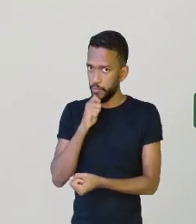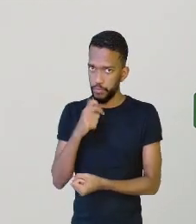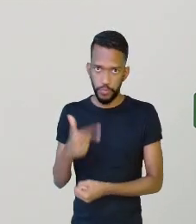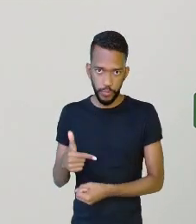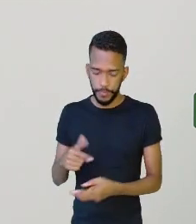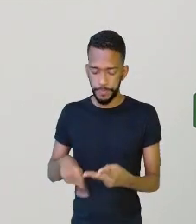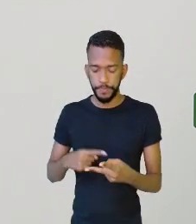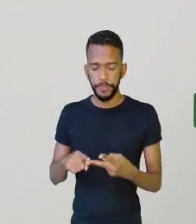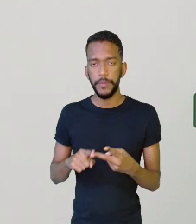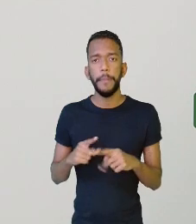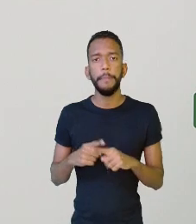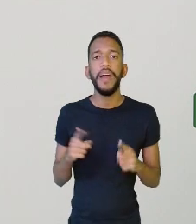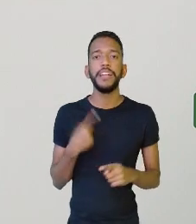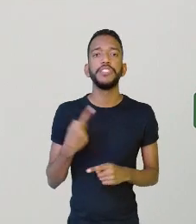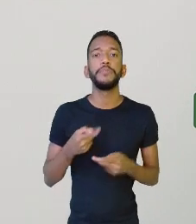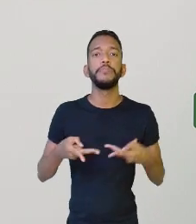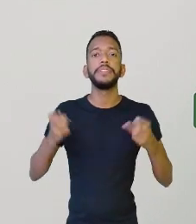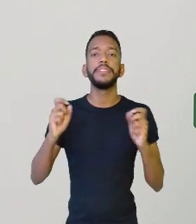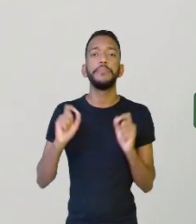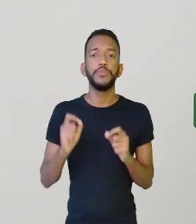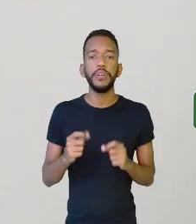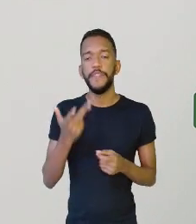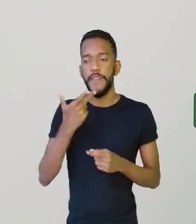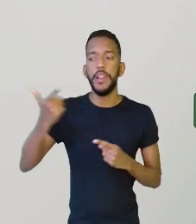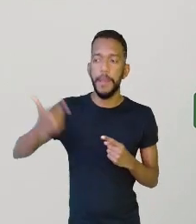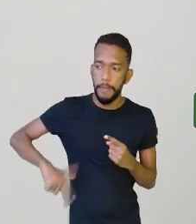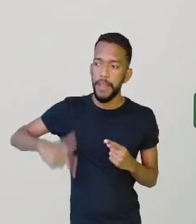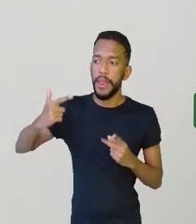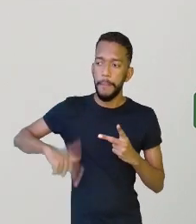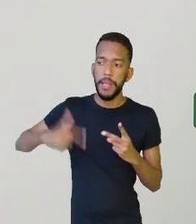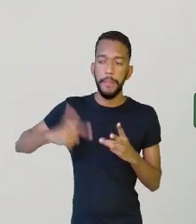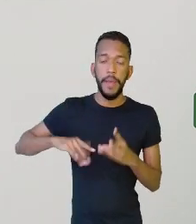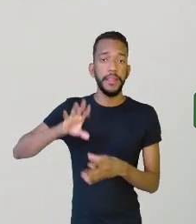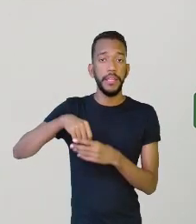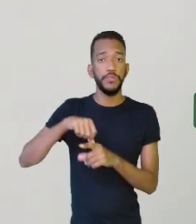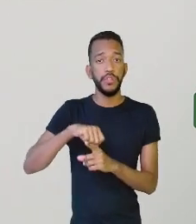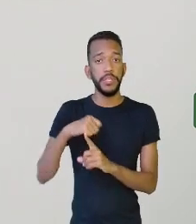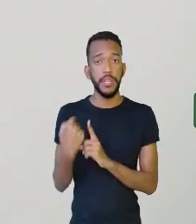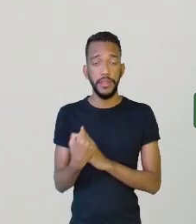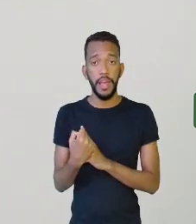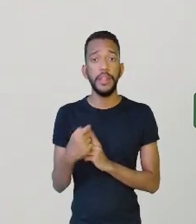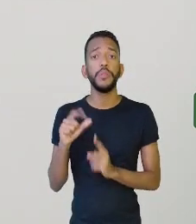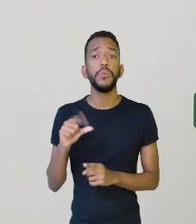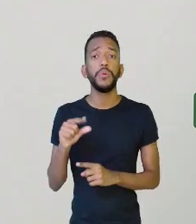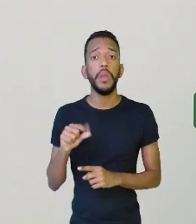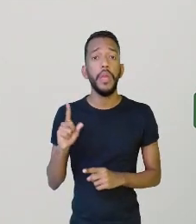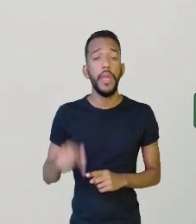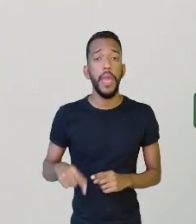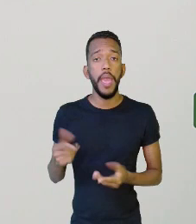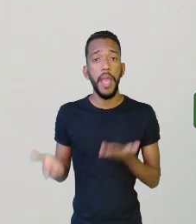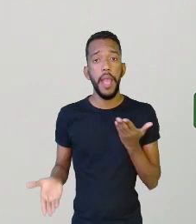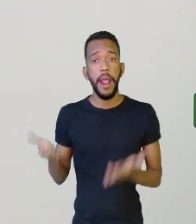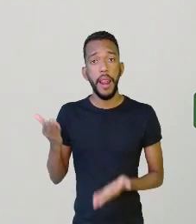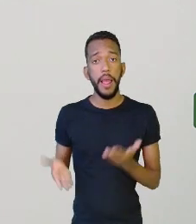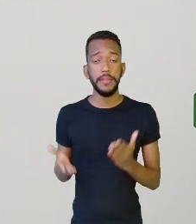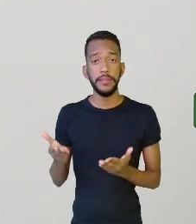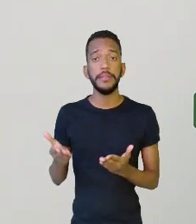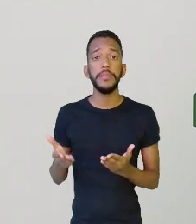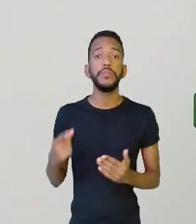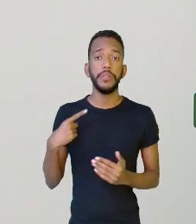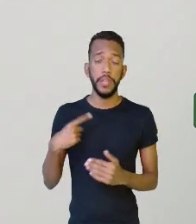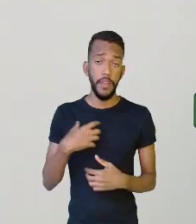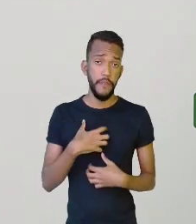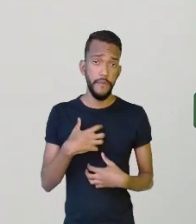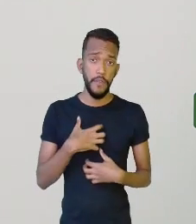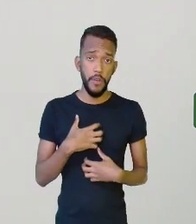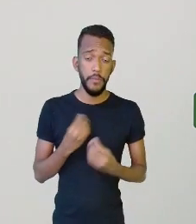mas o que nós percebemos que se repete muitas vezes na sociedade são as relações, a forma como se